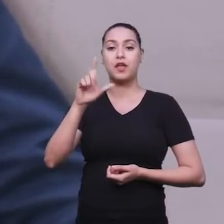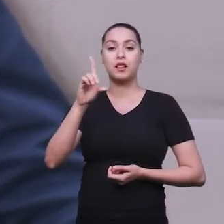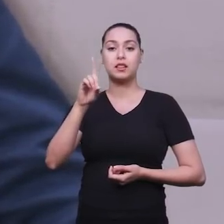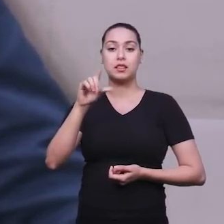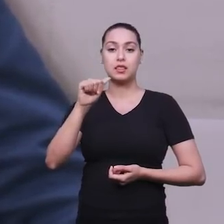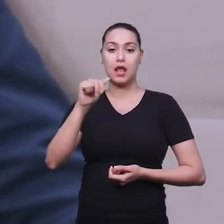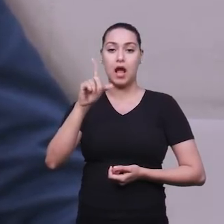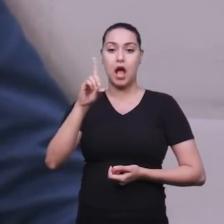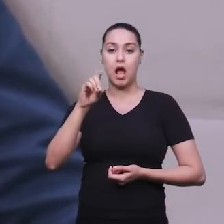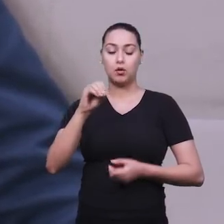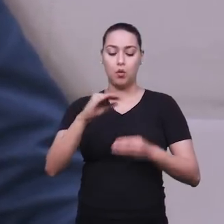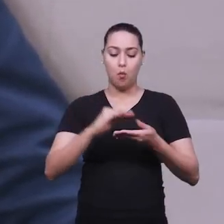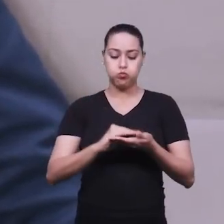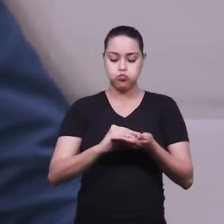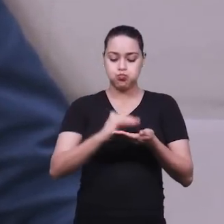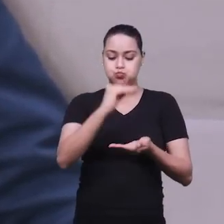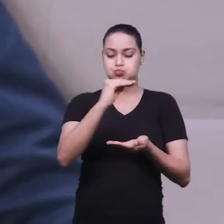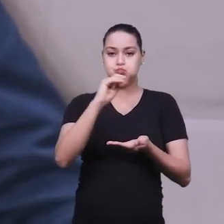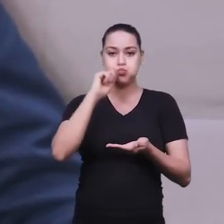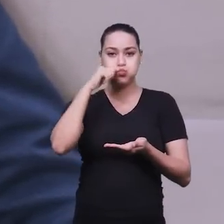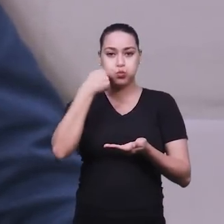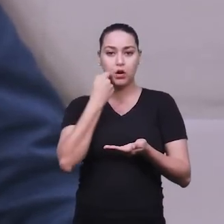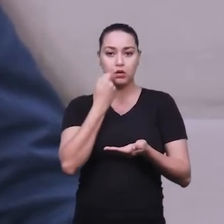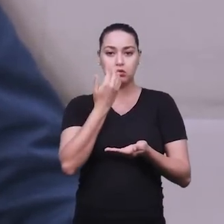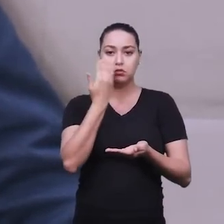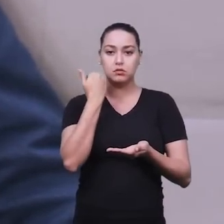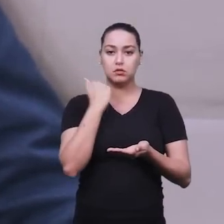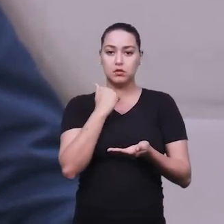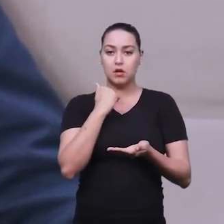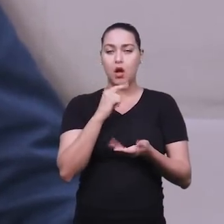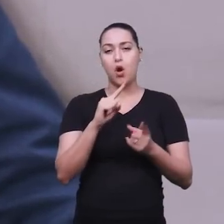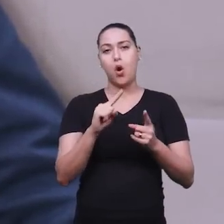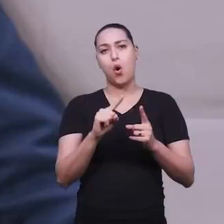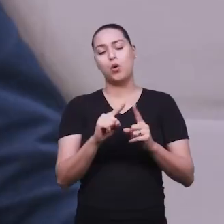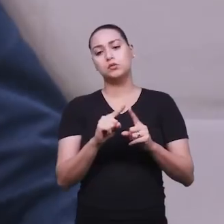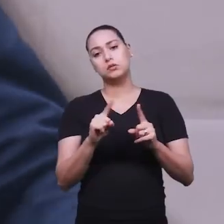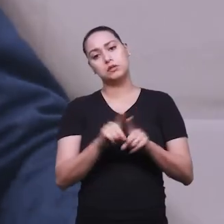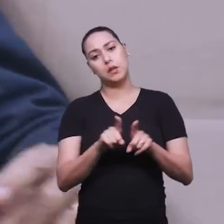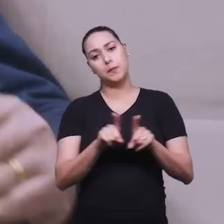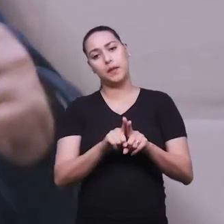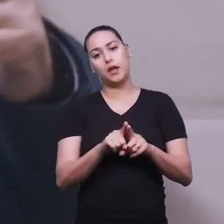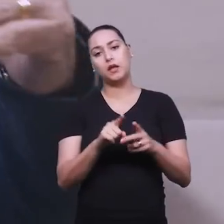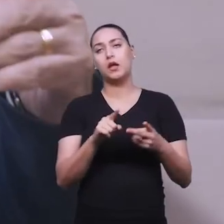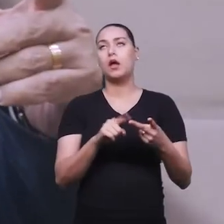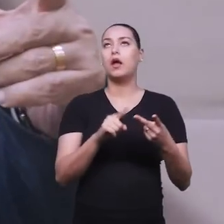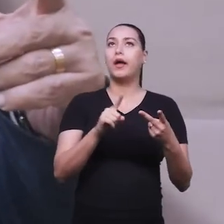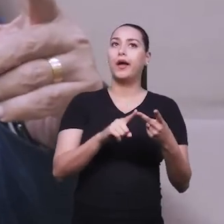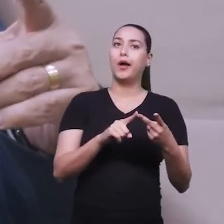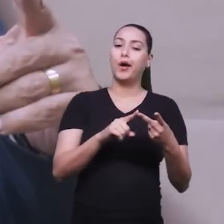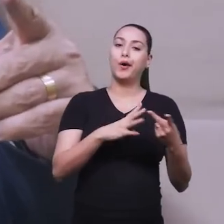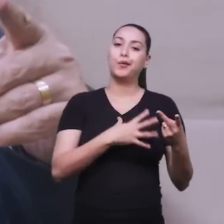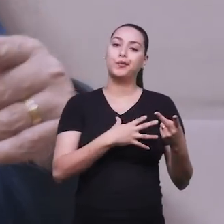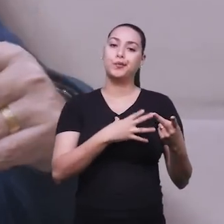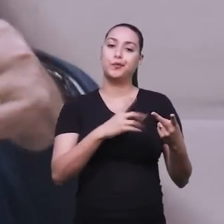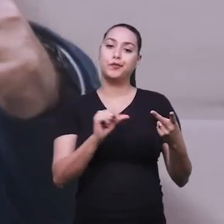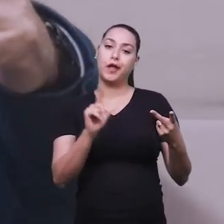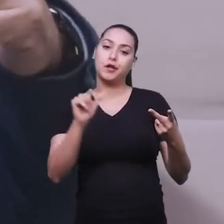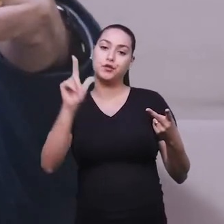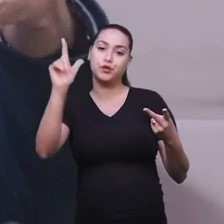fermento, o estrangeiro e o seu filho, o assalariado e